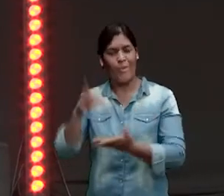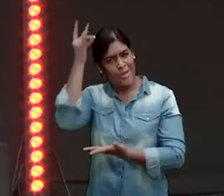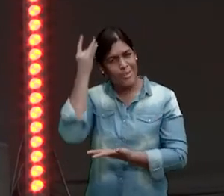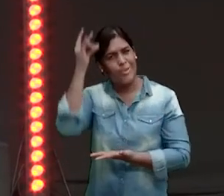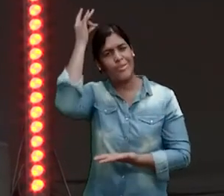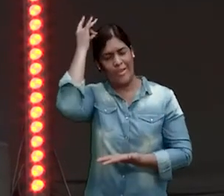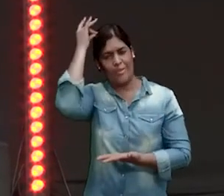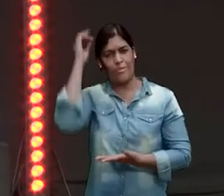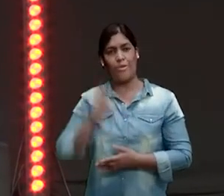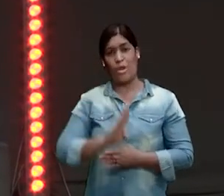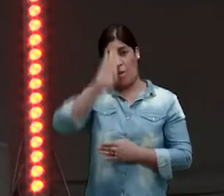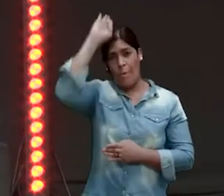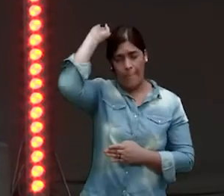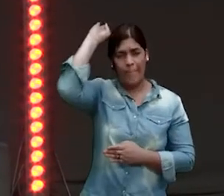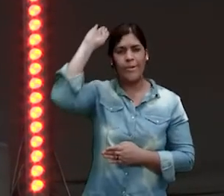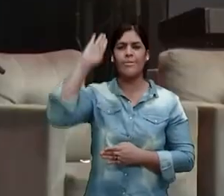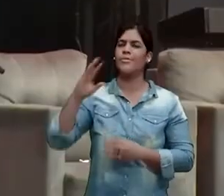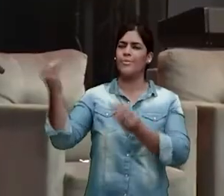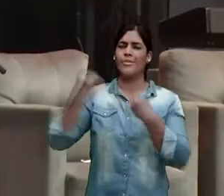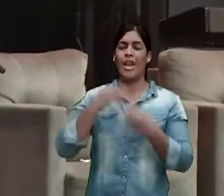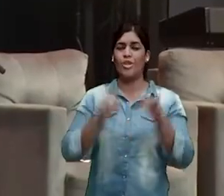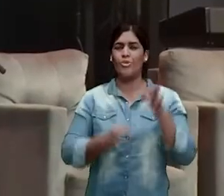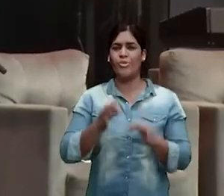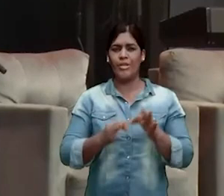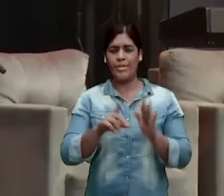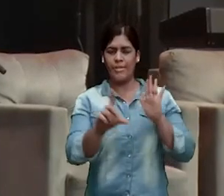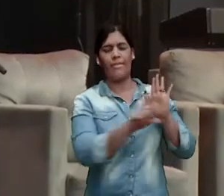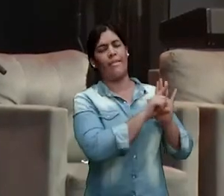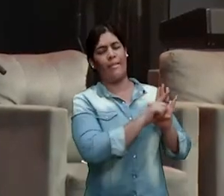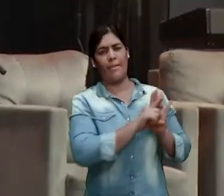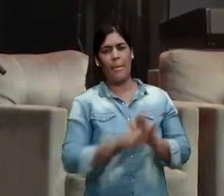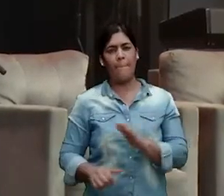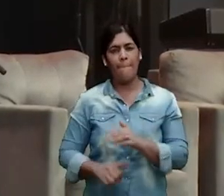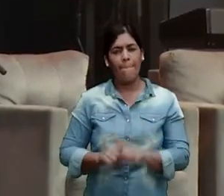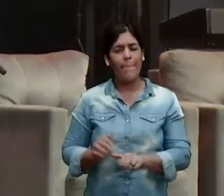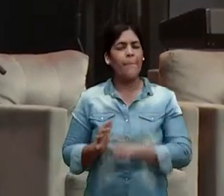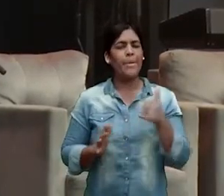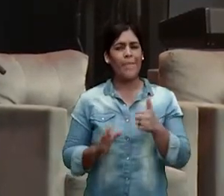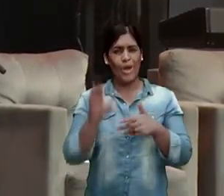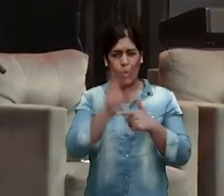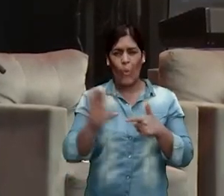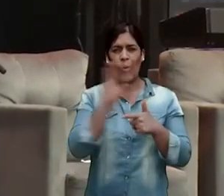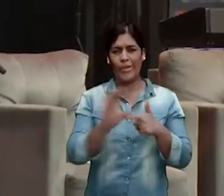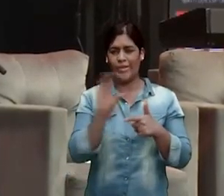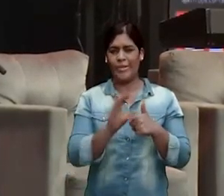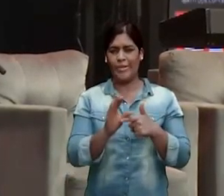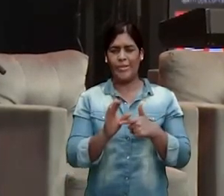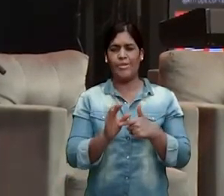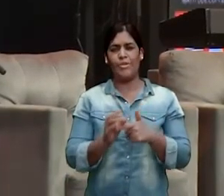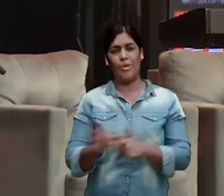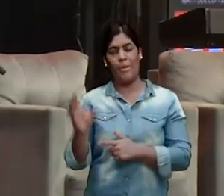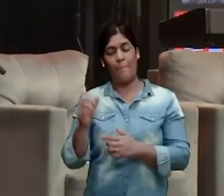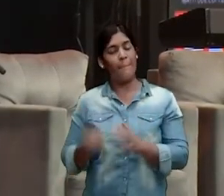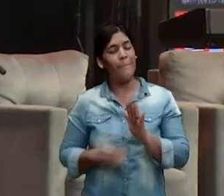Santo em romanos Aquele que nos torna justo aos olhos da lei em primeira Coríntios as Primícias dos que dormem